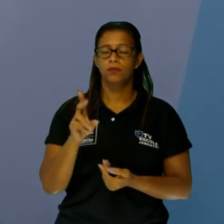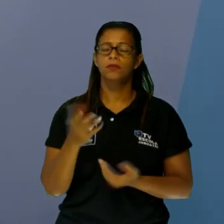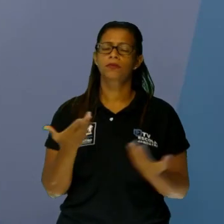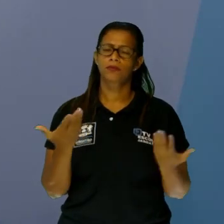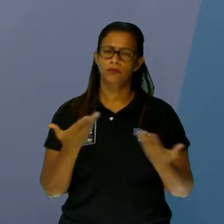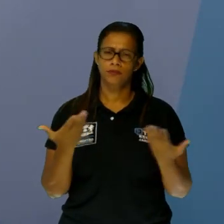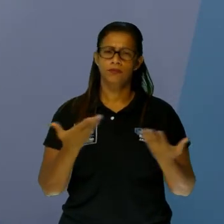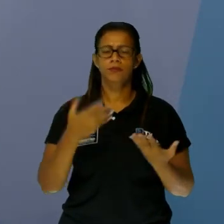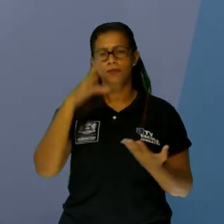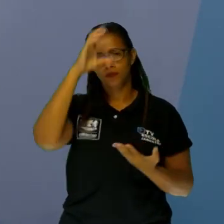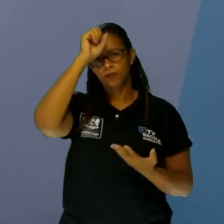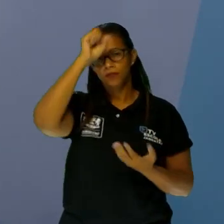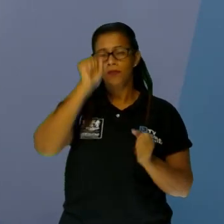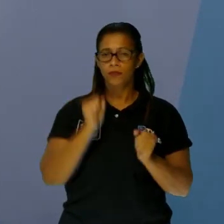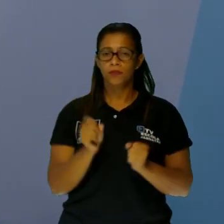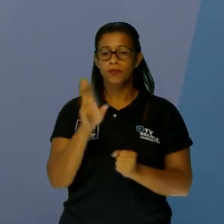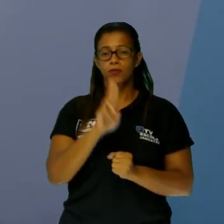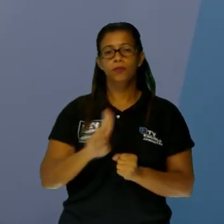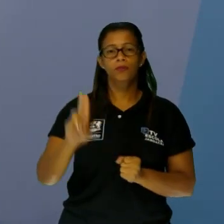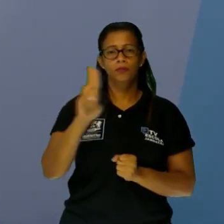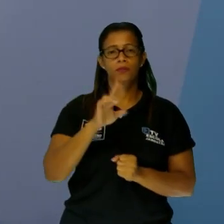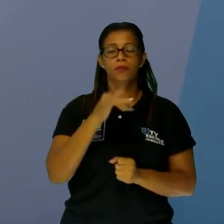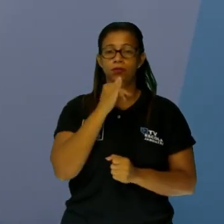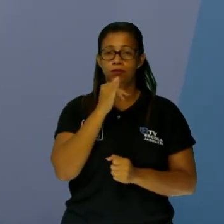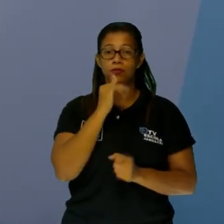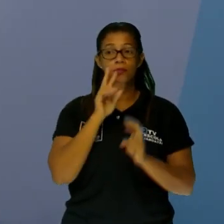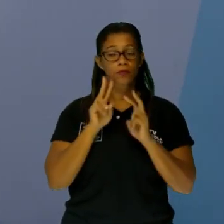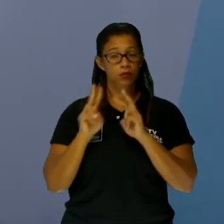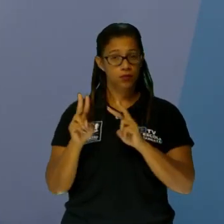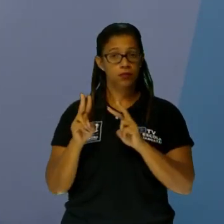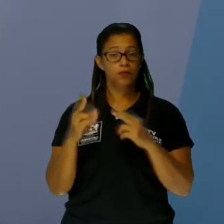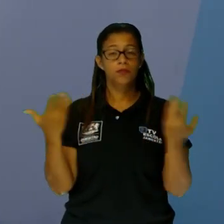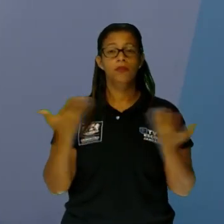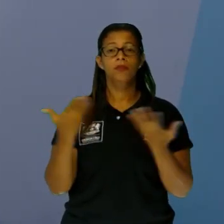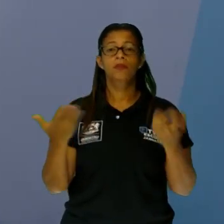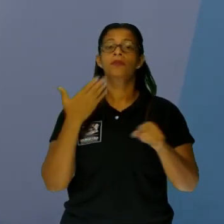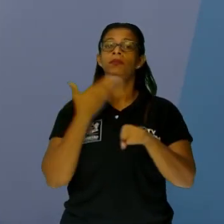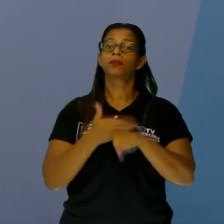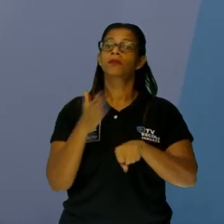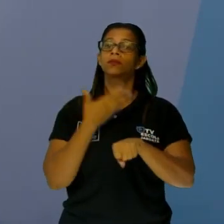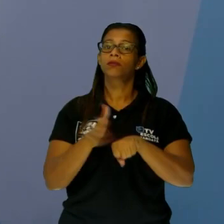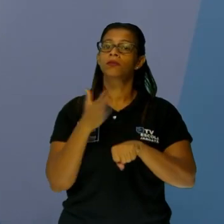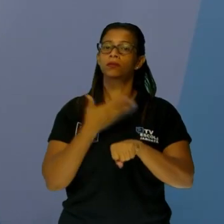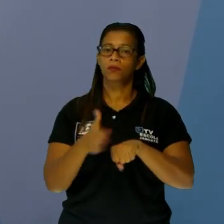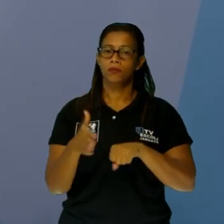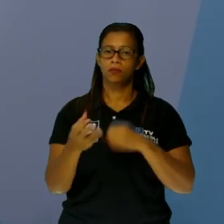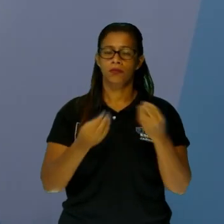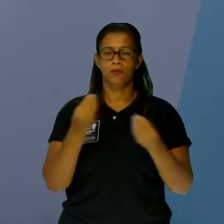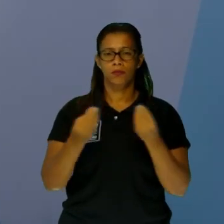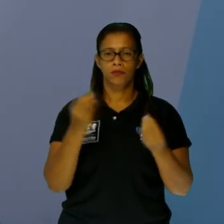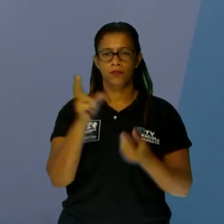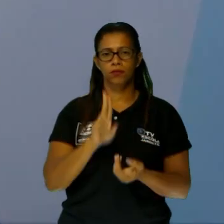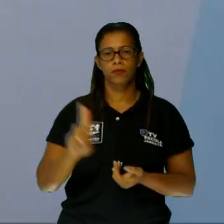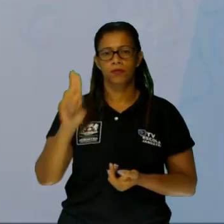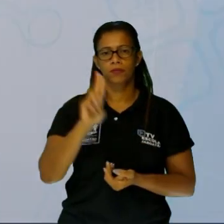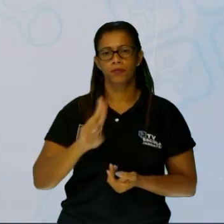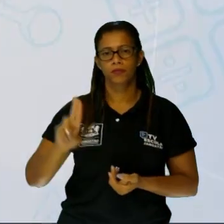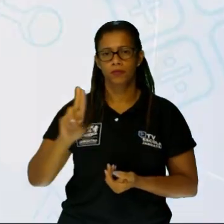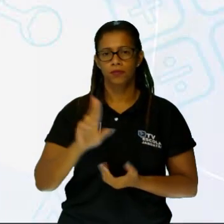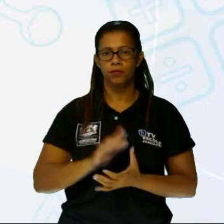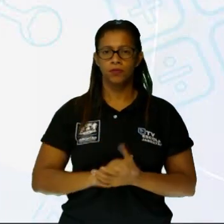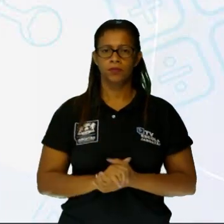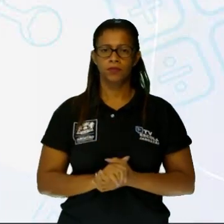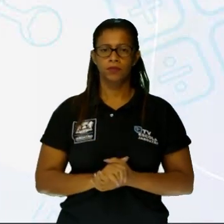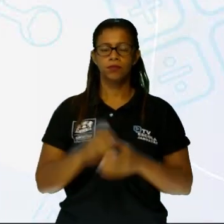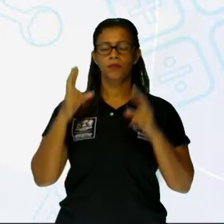essas situações aqui. Mas vamos ver agora na prática, como é que a gente pode usar a questão do should, certo? Então, dá